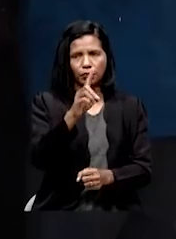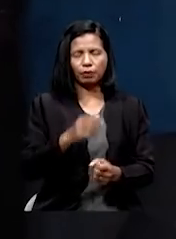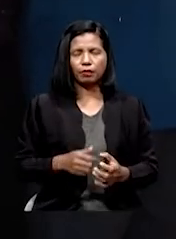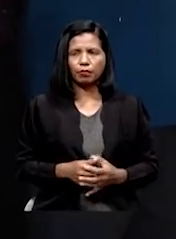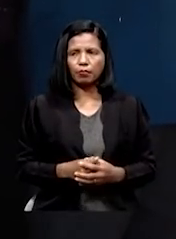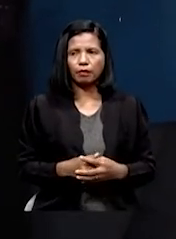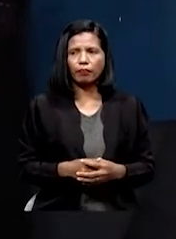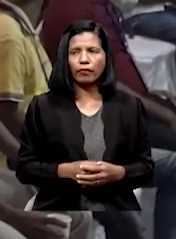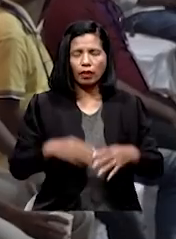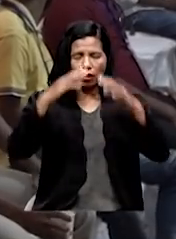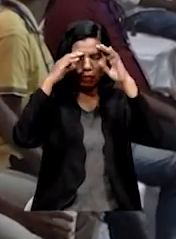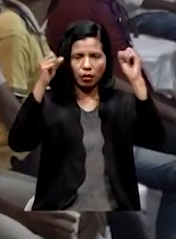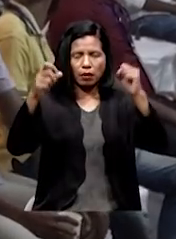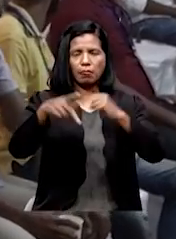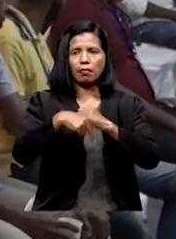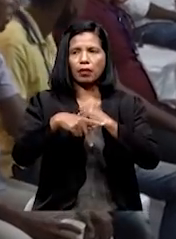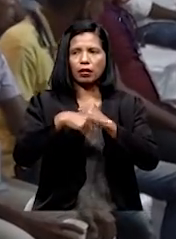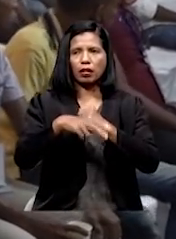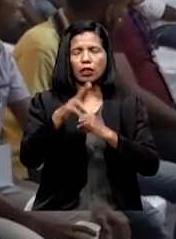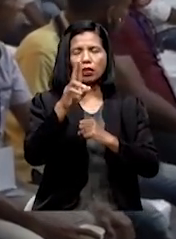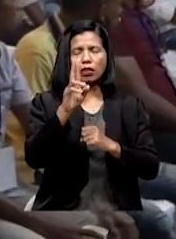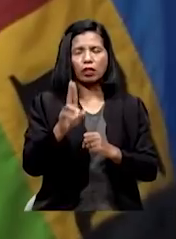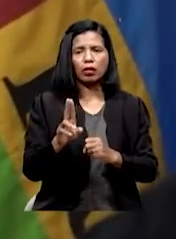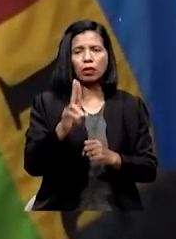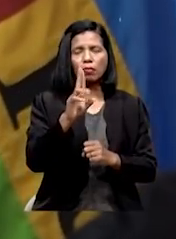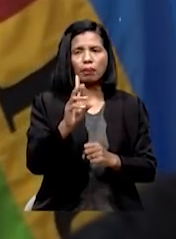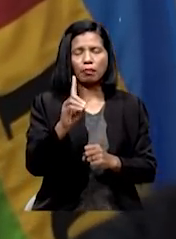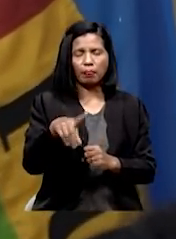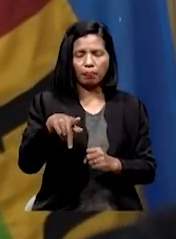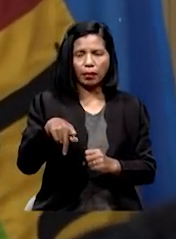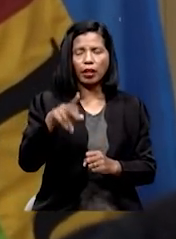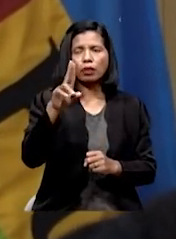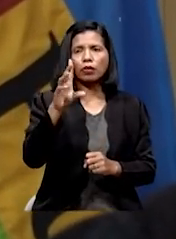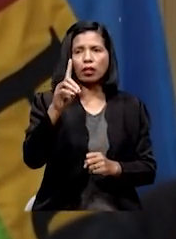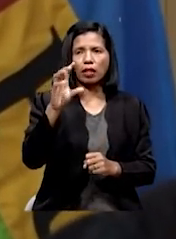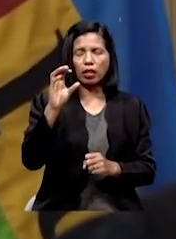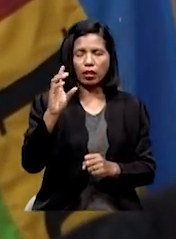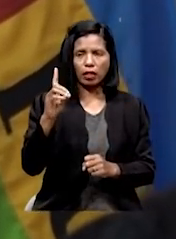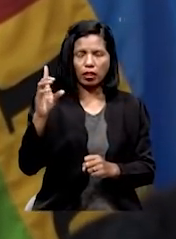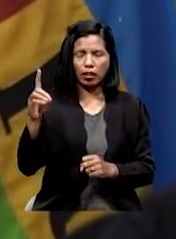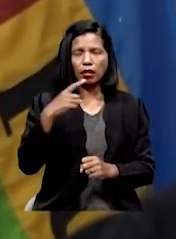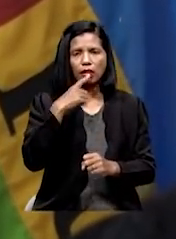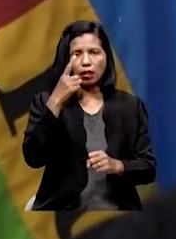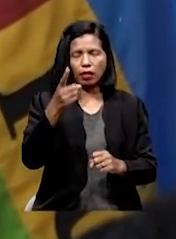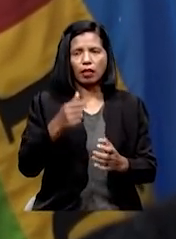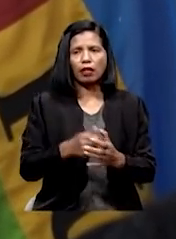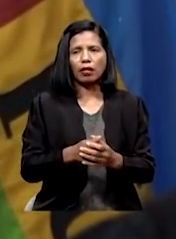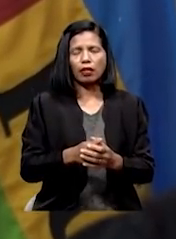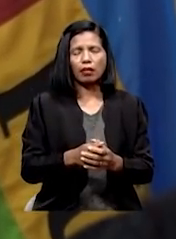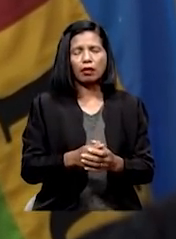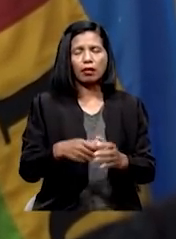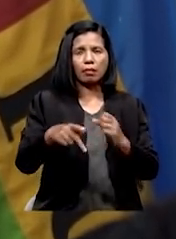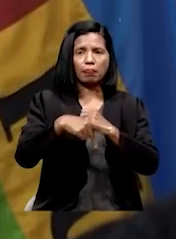Hitu. Presidente Partido União Desenvolvimento Democrático, Silvestre Xavier Sufa, explica razão Partido